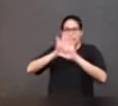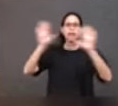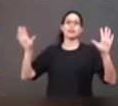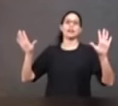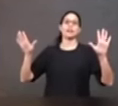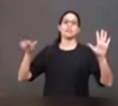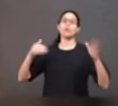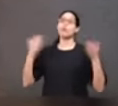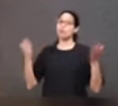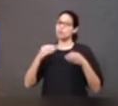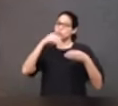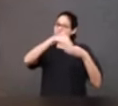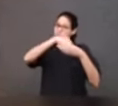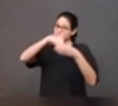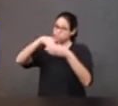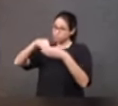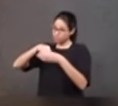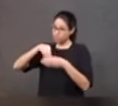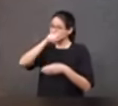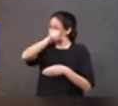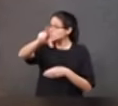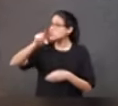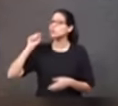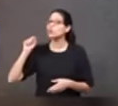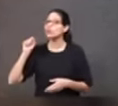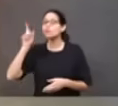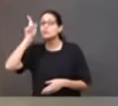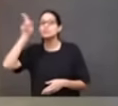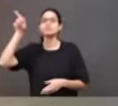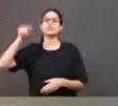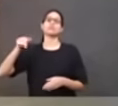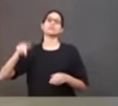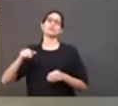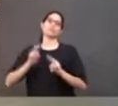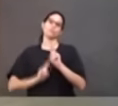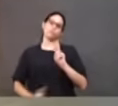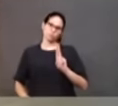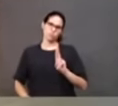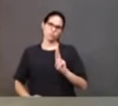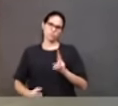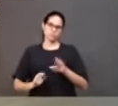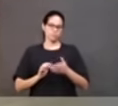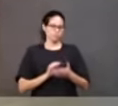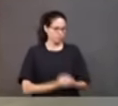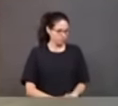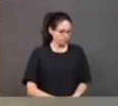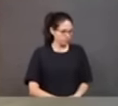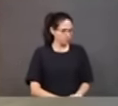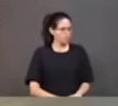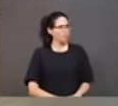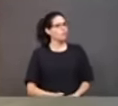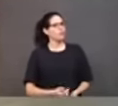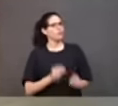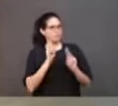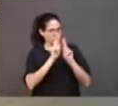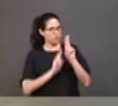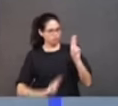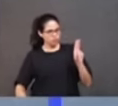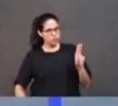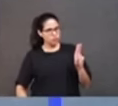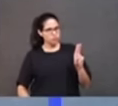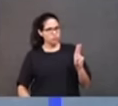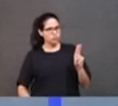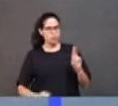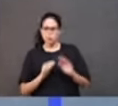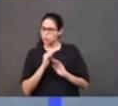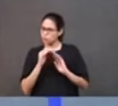processa para a escolha do gestor da instituição. Professor Valder, o senhor tem 30 segundos. A Universidade Federal de Uberlândia fez todas as